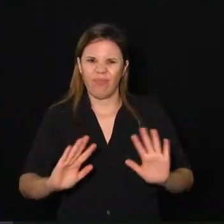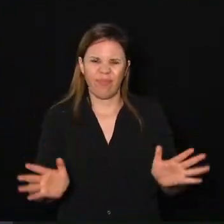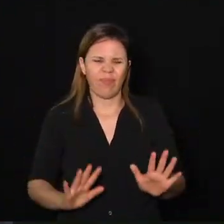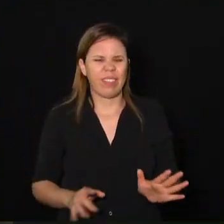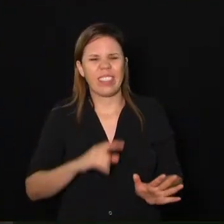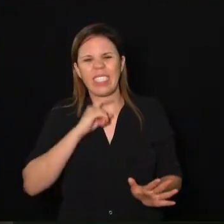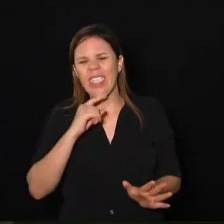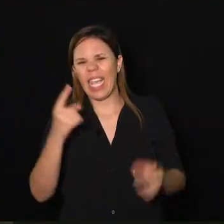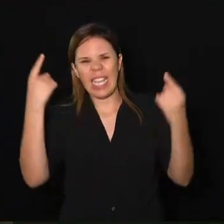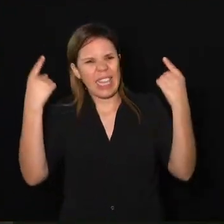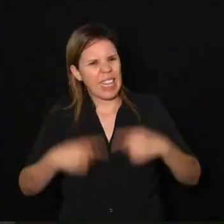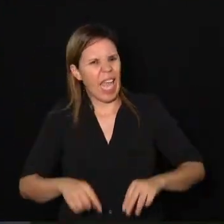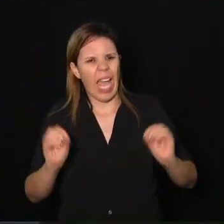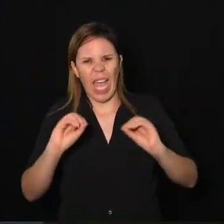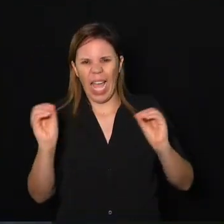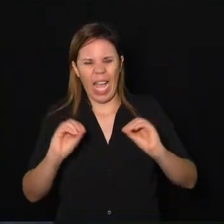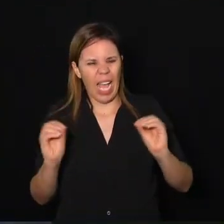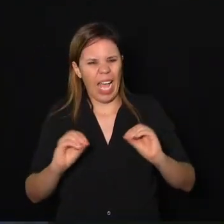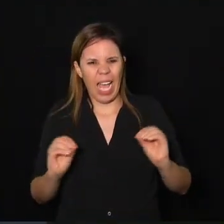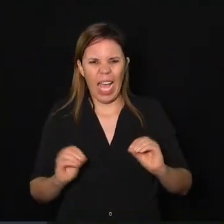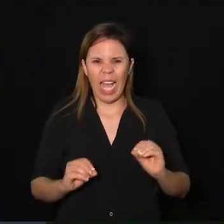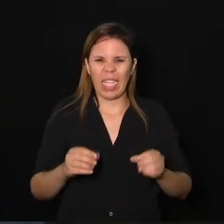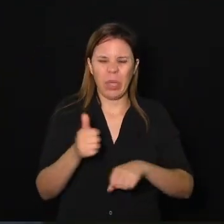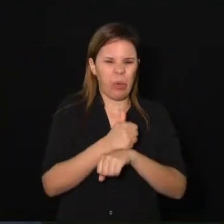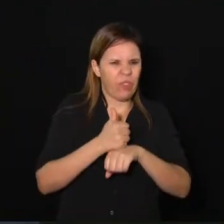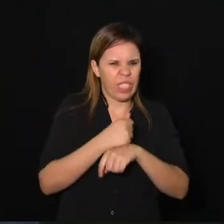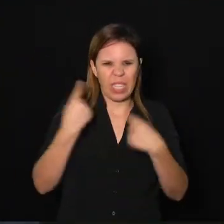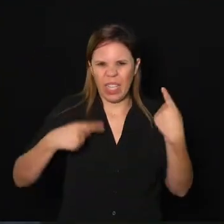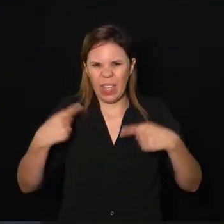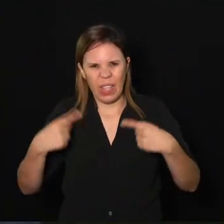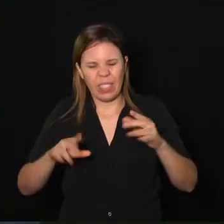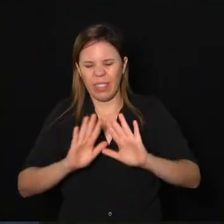opostos oftalmologistas nem optometristas